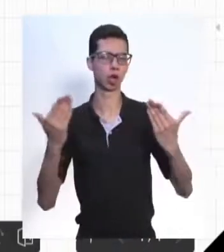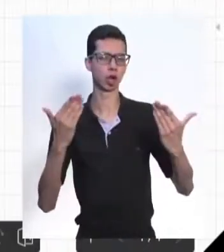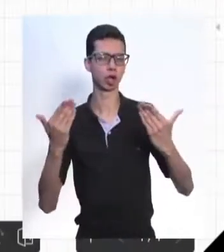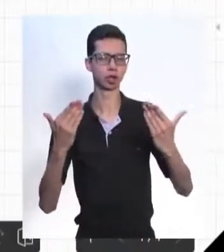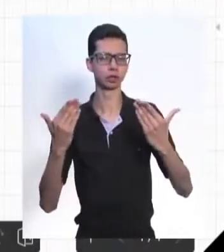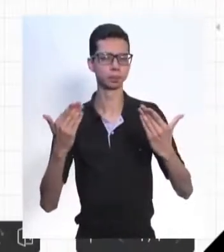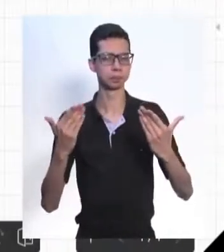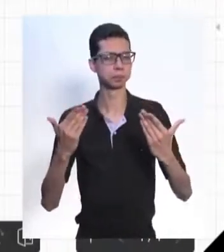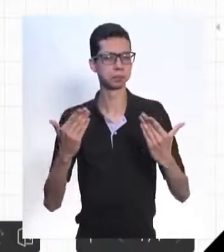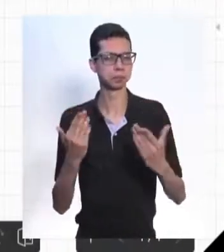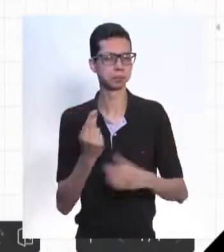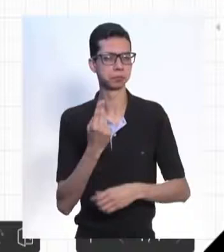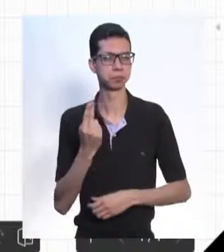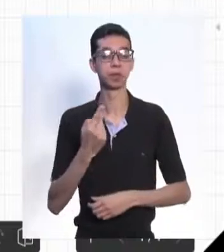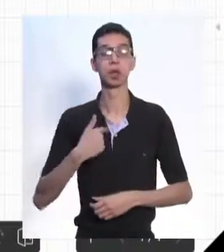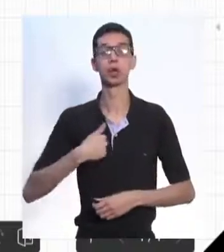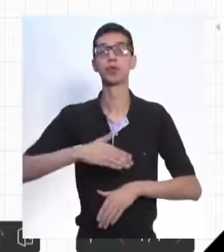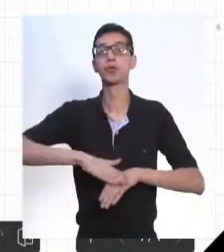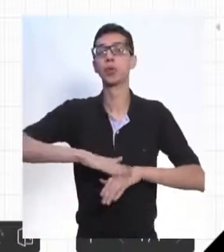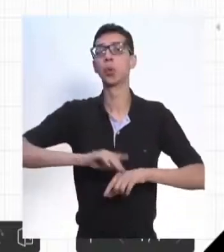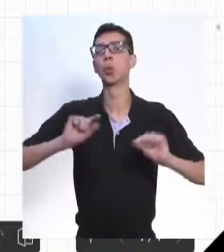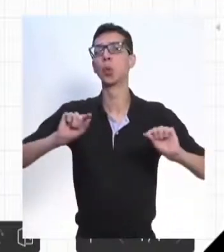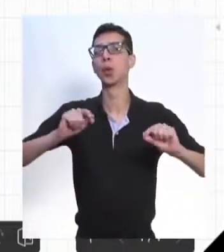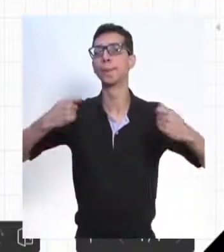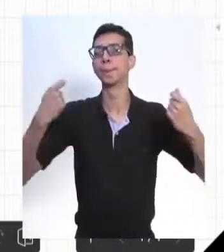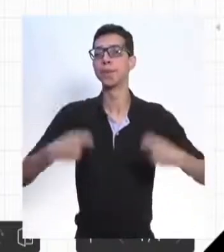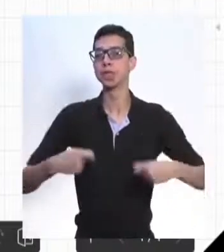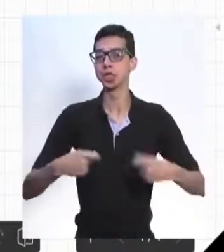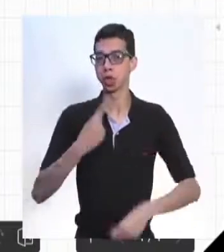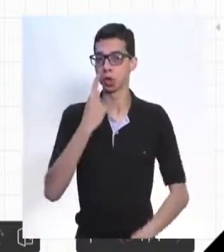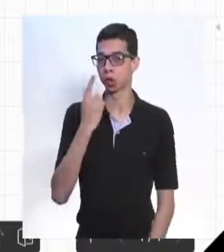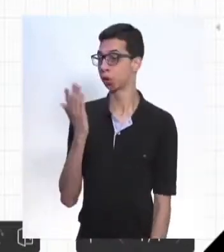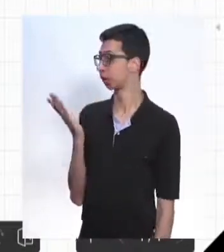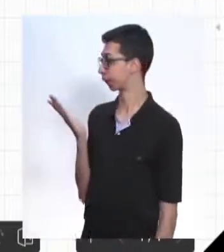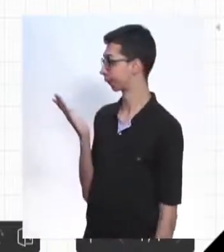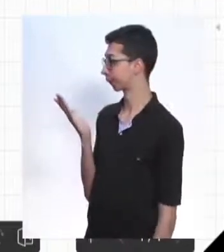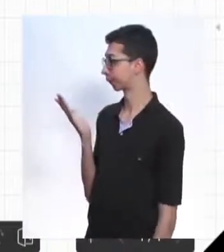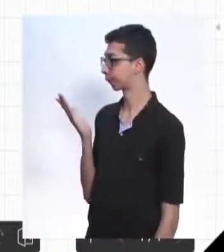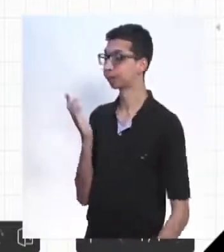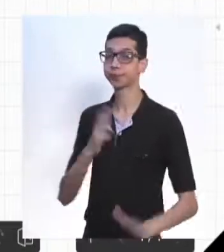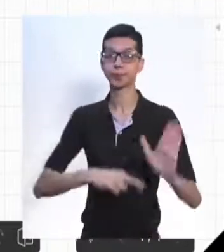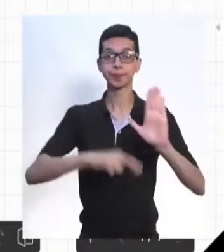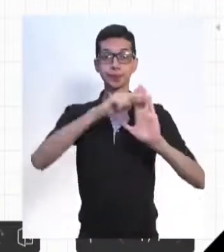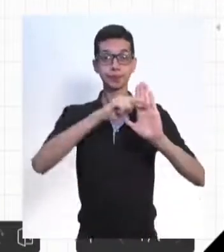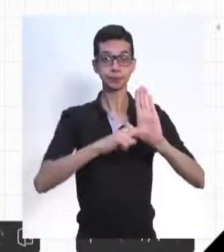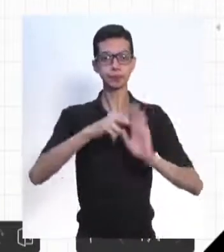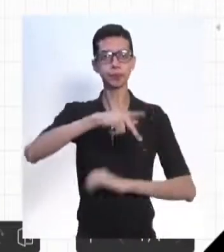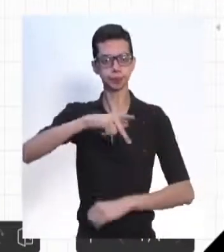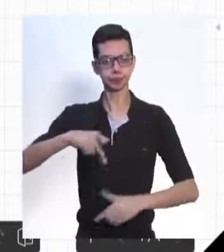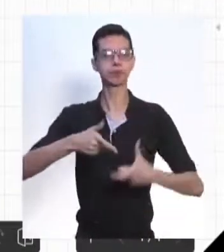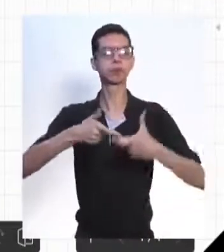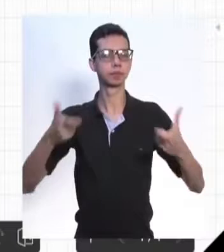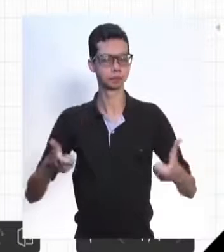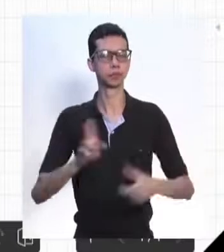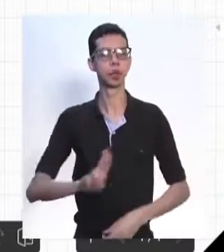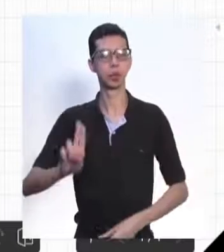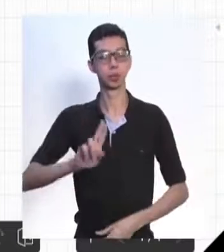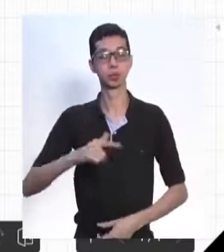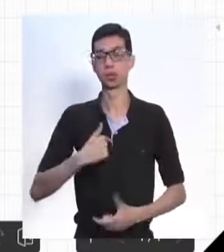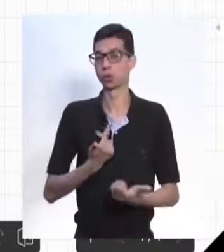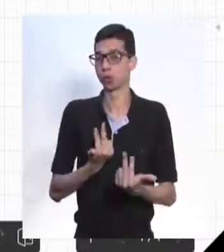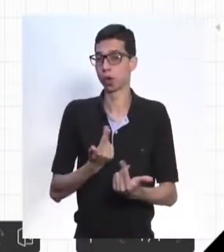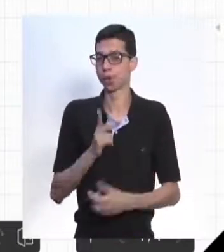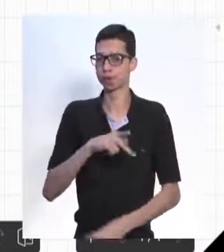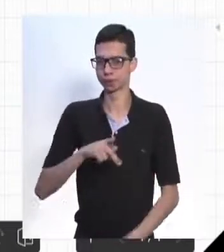eu faço? Eu tenho que pegar esse aqui, eu tenho que isolar, né? A regra, muitos professores utilizam, inclusive eu em alguns